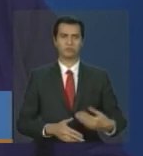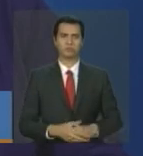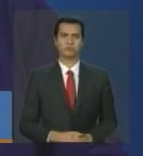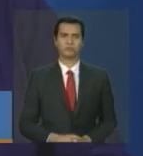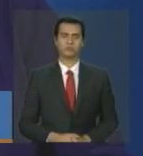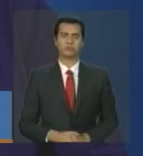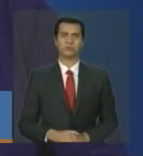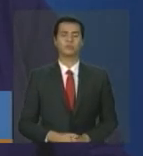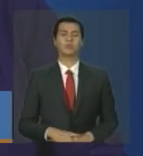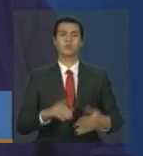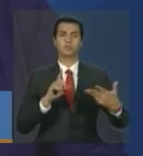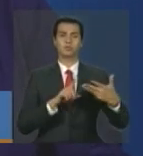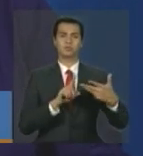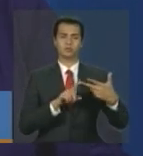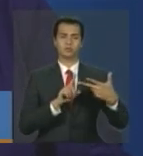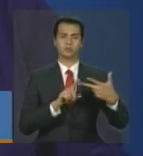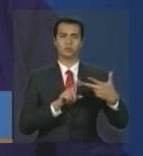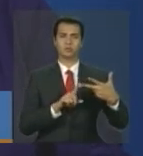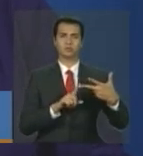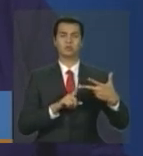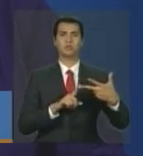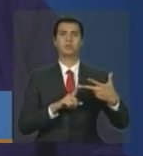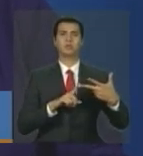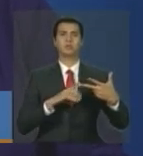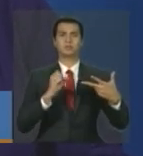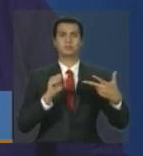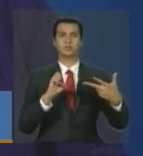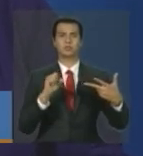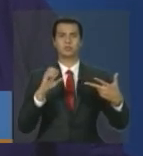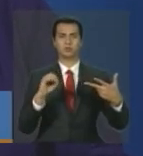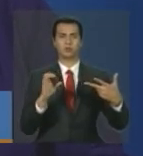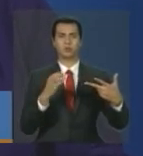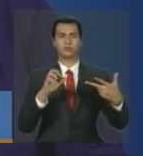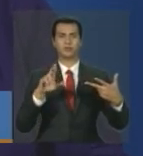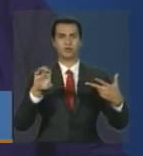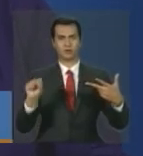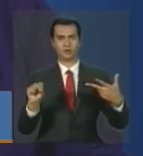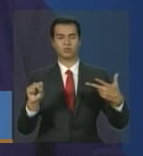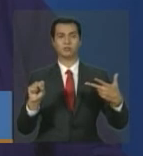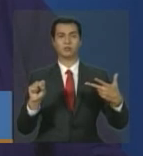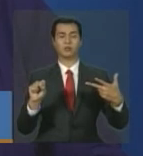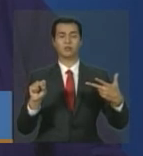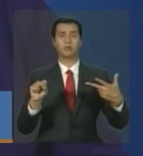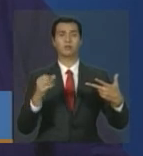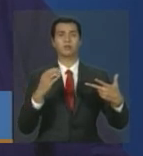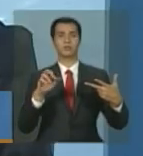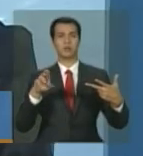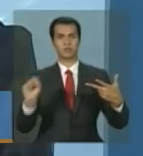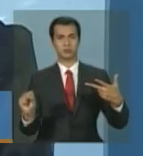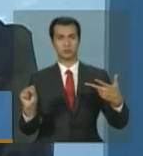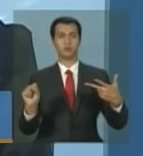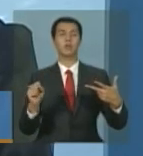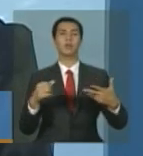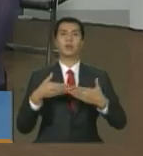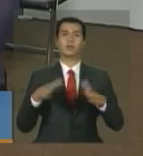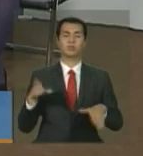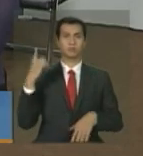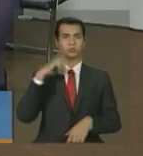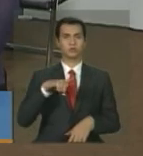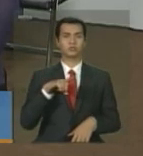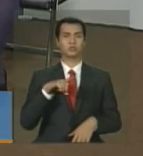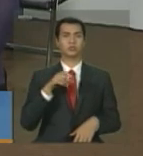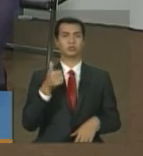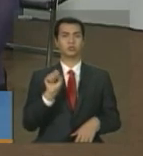Social os Cras que abriram o que abriu em Dezenove de Setembro e fecha 18 de novembro e